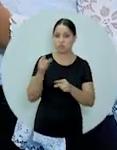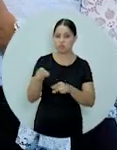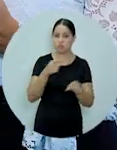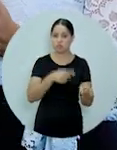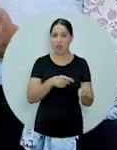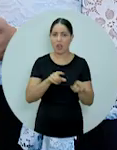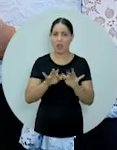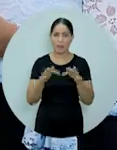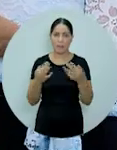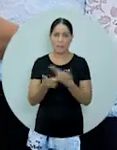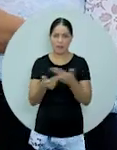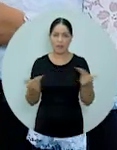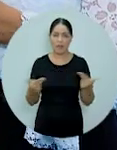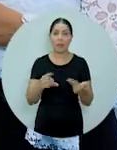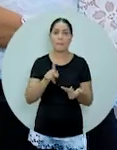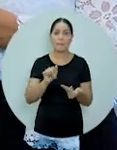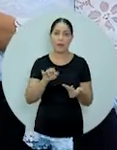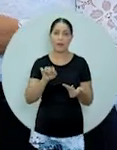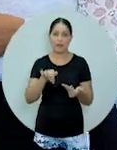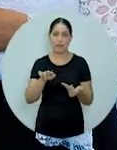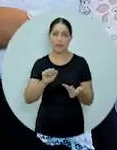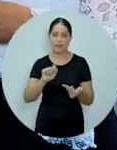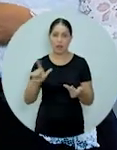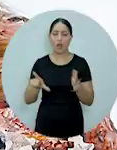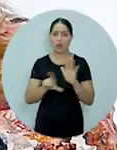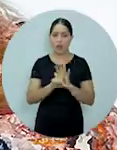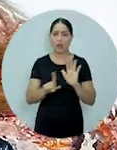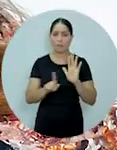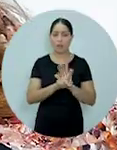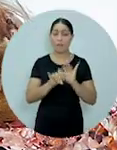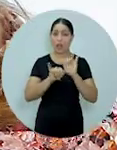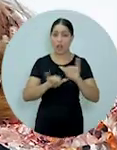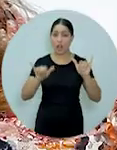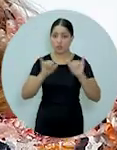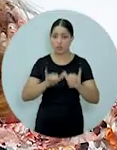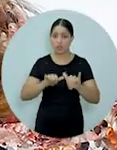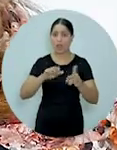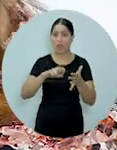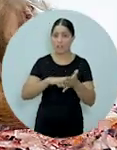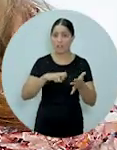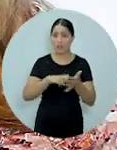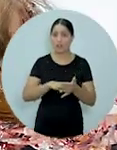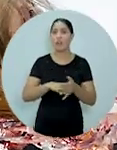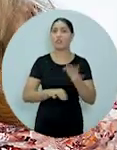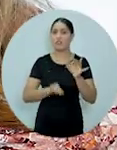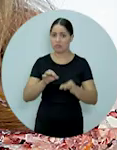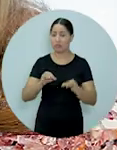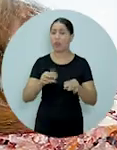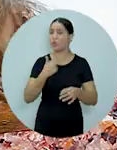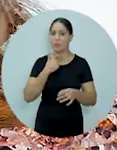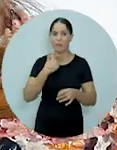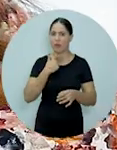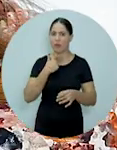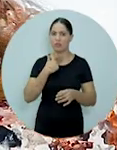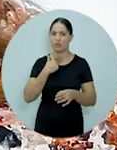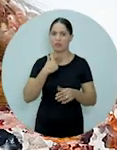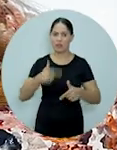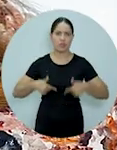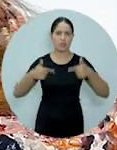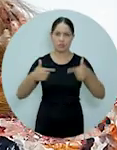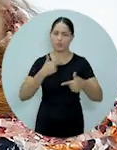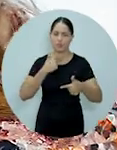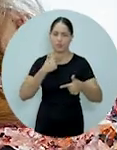a mais branda seria uma advertência, que esse Poder Judiciário falaria para essa pessoa, olha, você não pode ter essa conduta. Posso